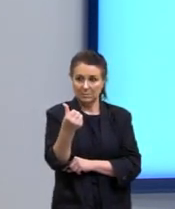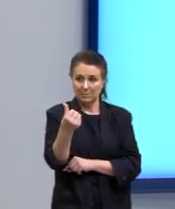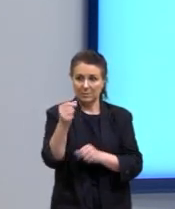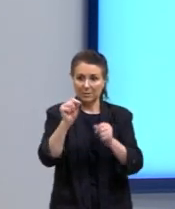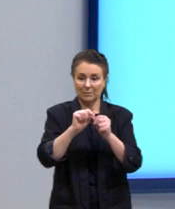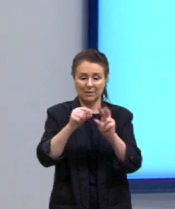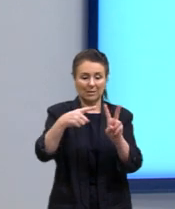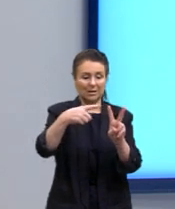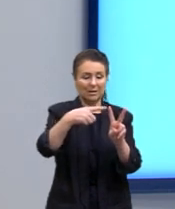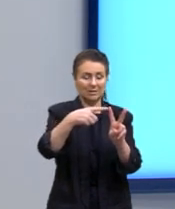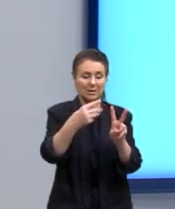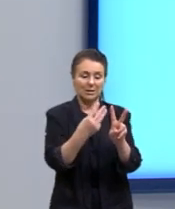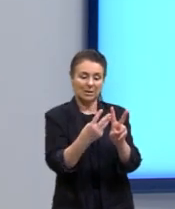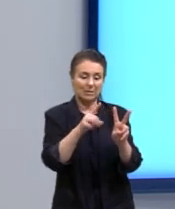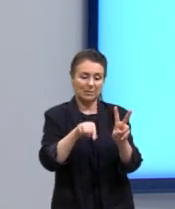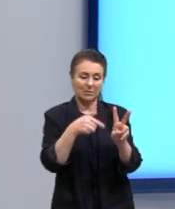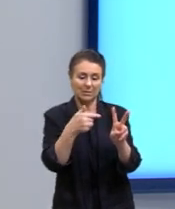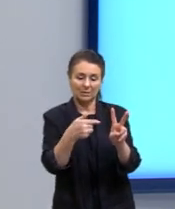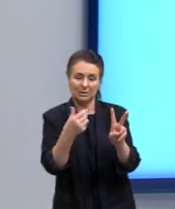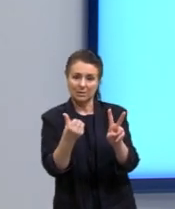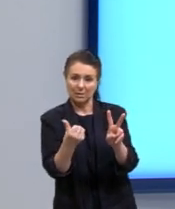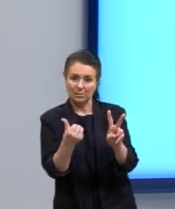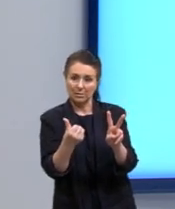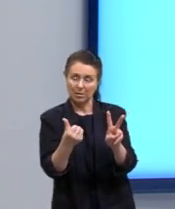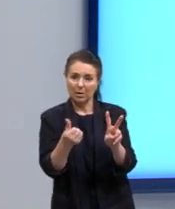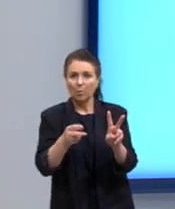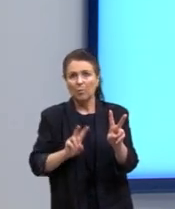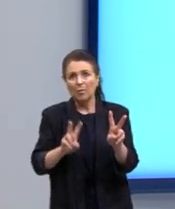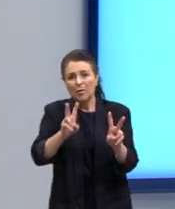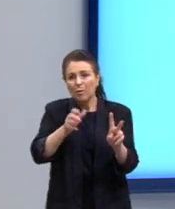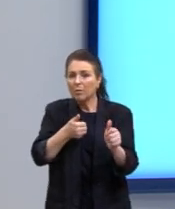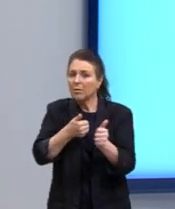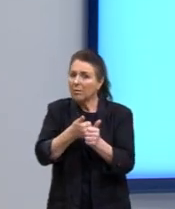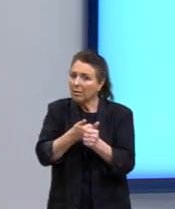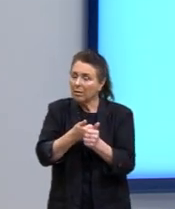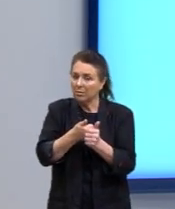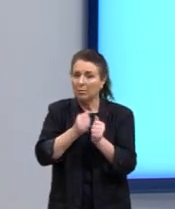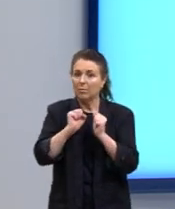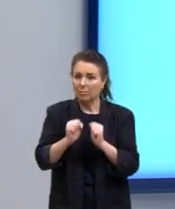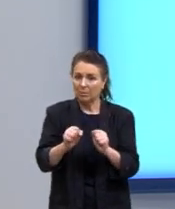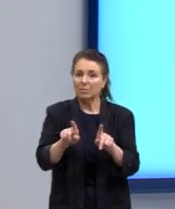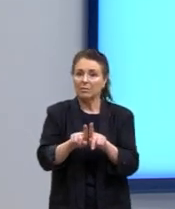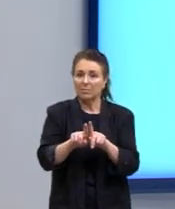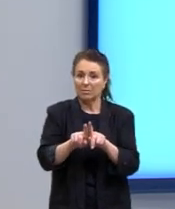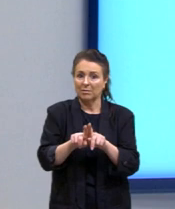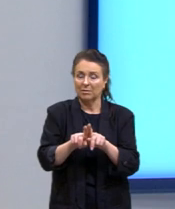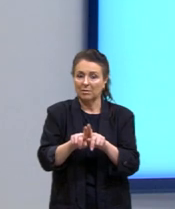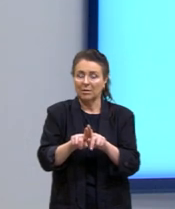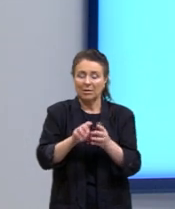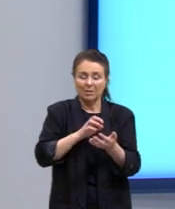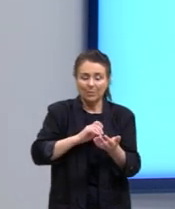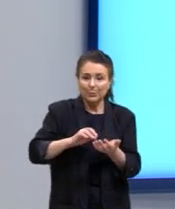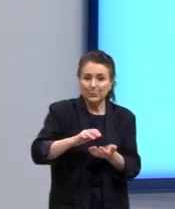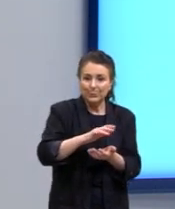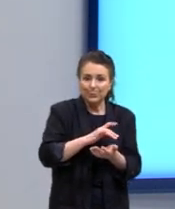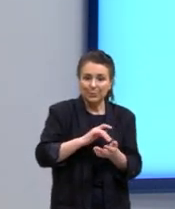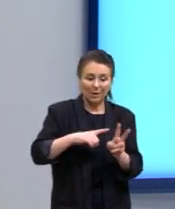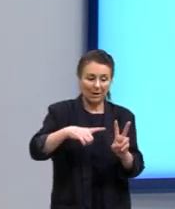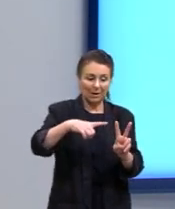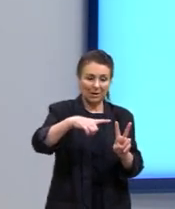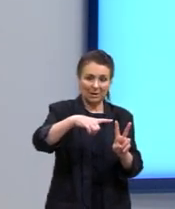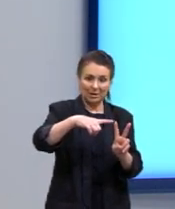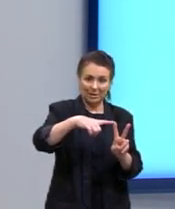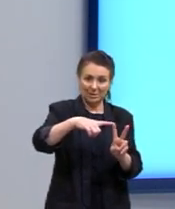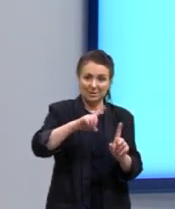a raiz quadrada né o valor aproximado se for preciso e aí nós vamos calcular a raiz